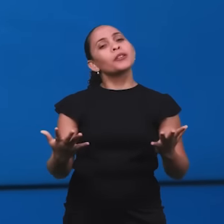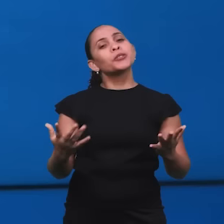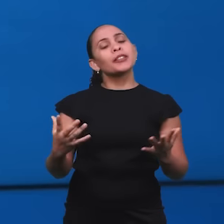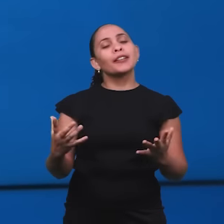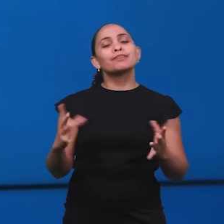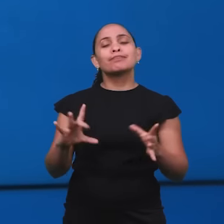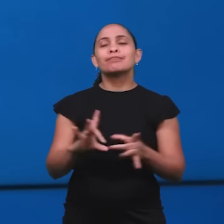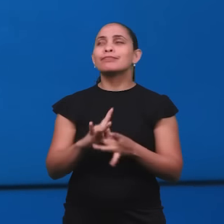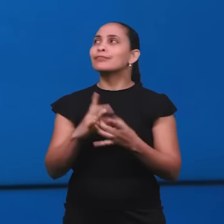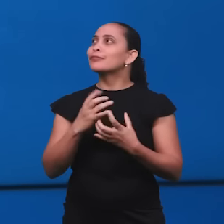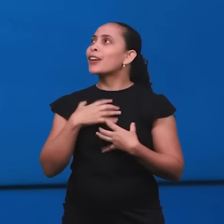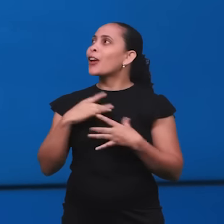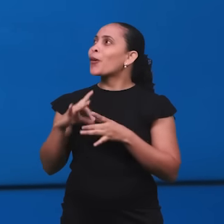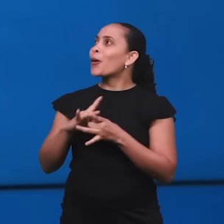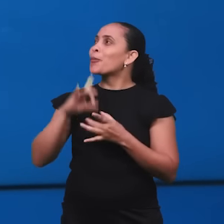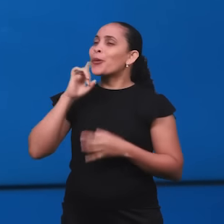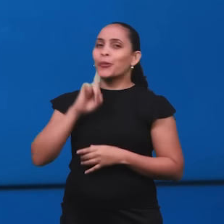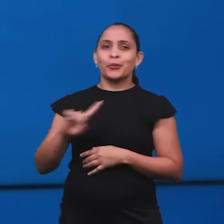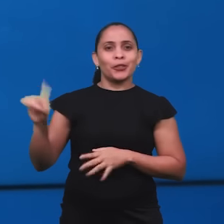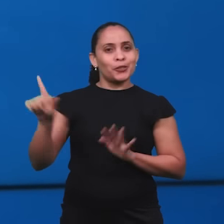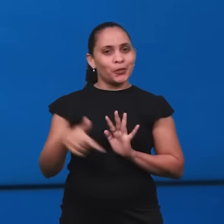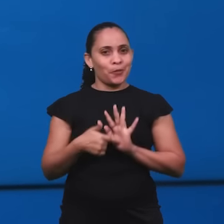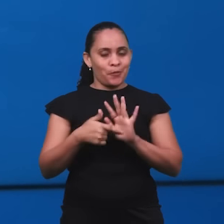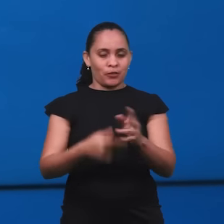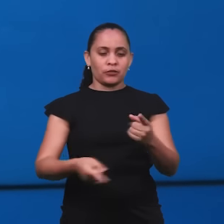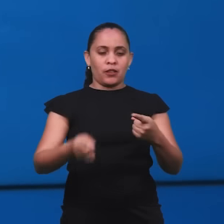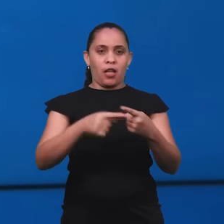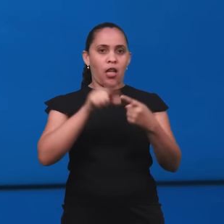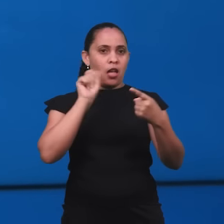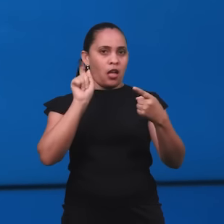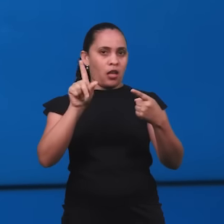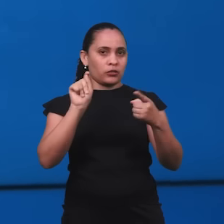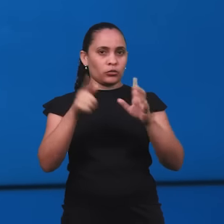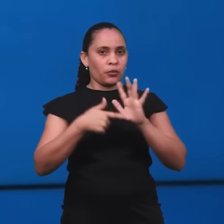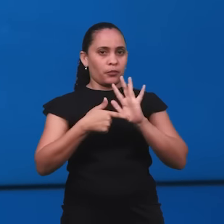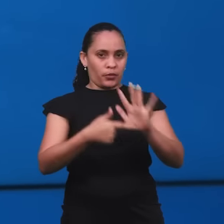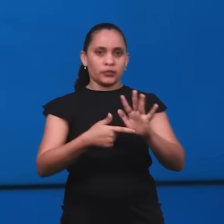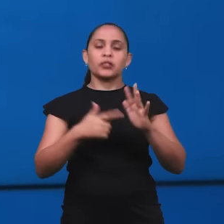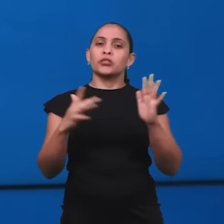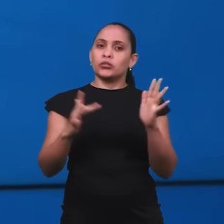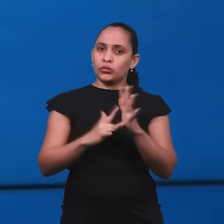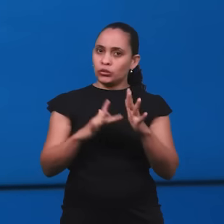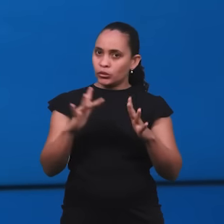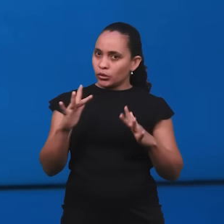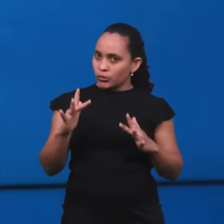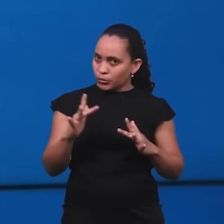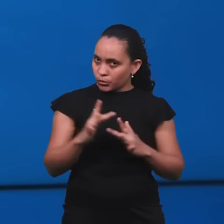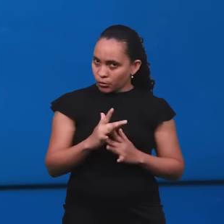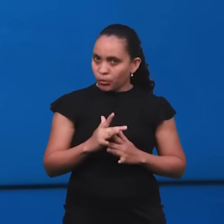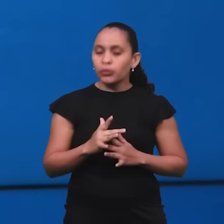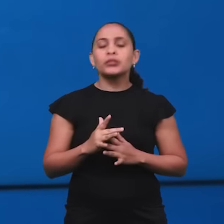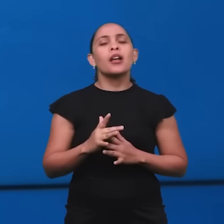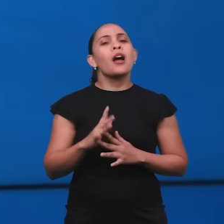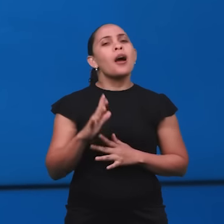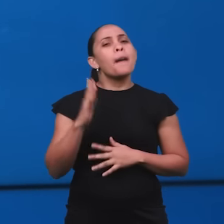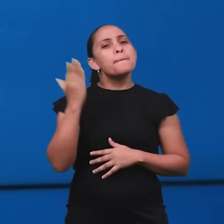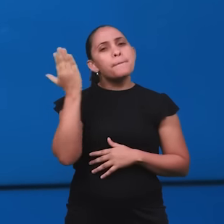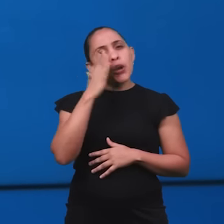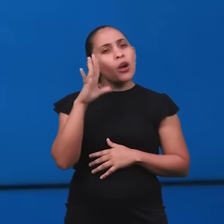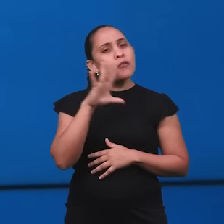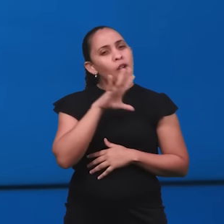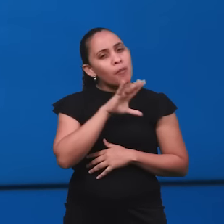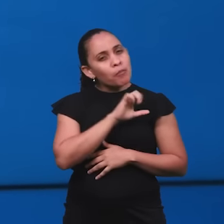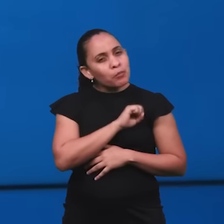cor azul, que mostra exatamente a condição do Senhor Jesus como aquele que foi a prova do amor de Deus, a divindade